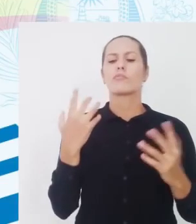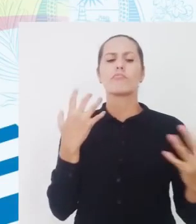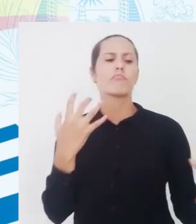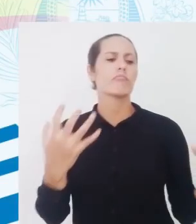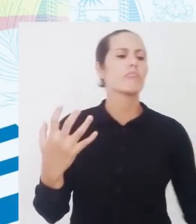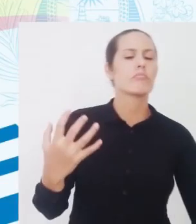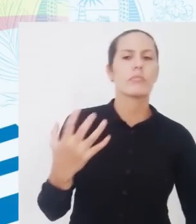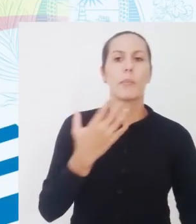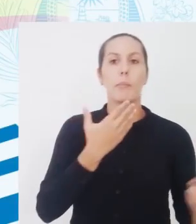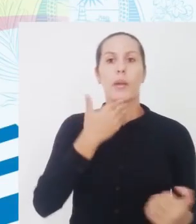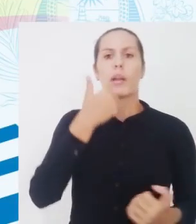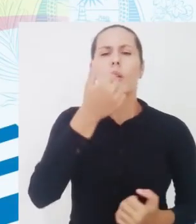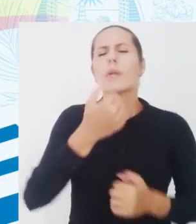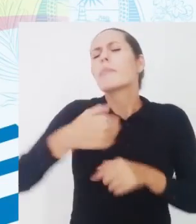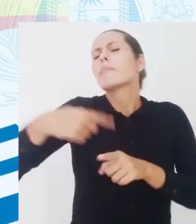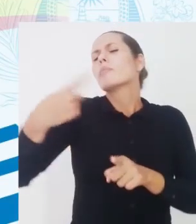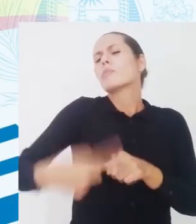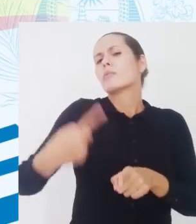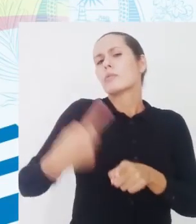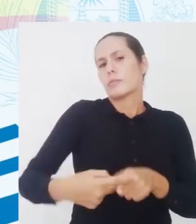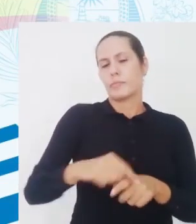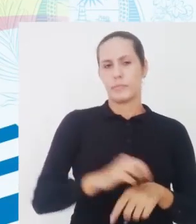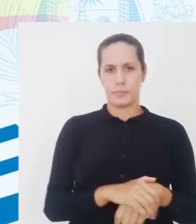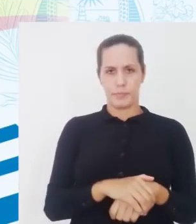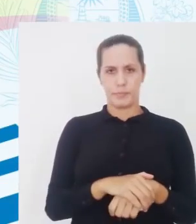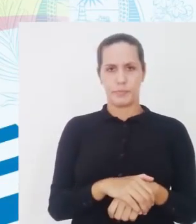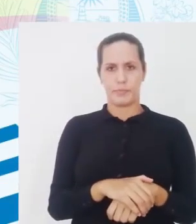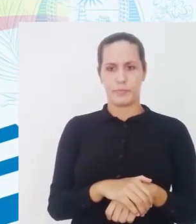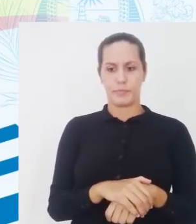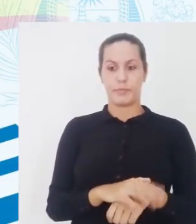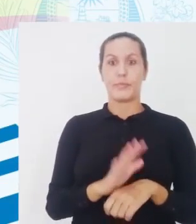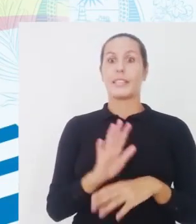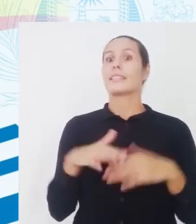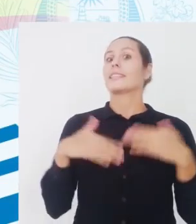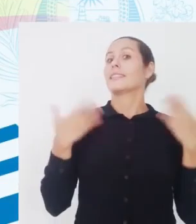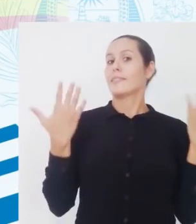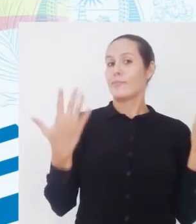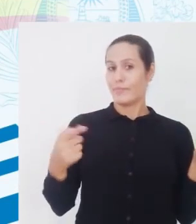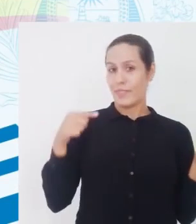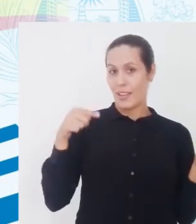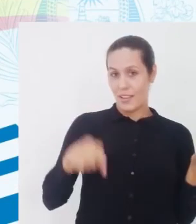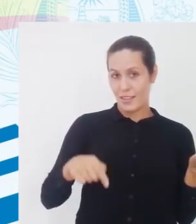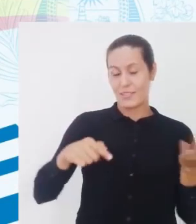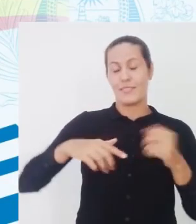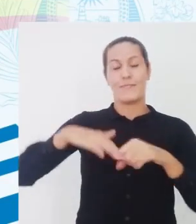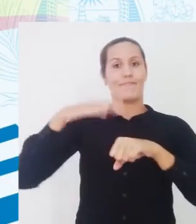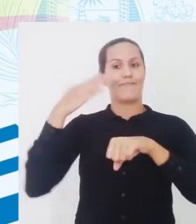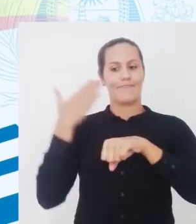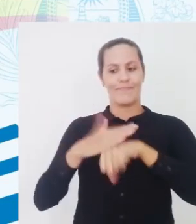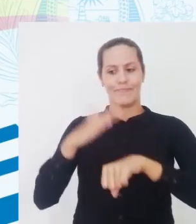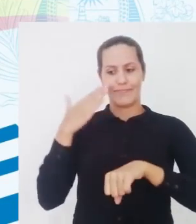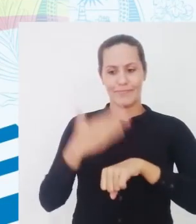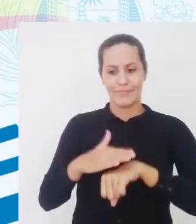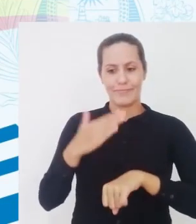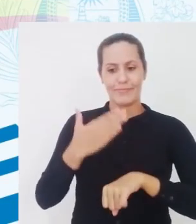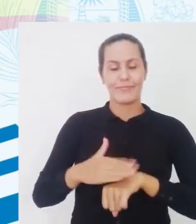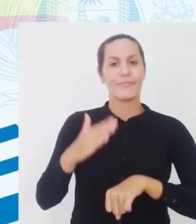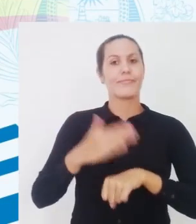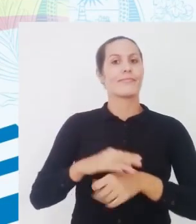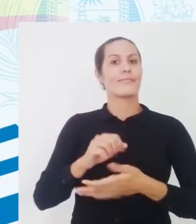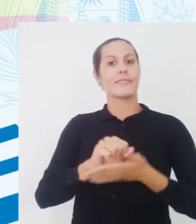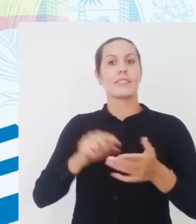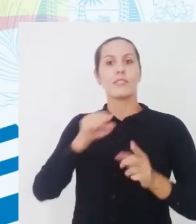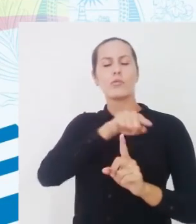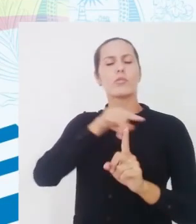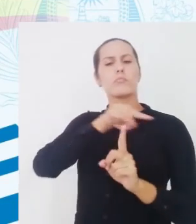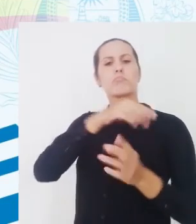melhor? Claro que você pode dizer, mas o Santa Cruz não está incluído, o Salgueiro não está aí, né?